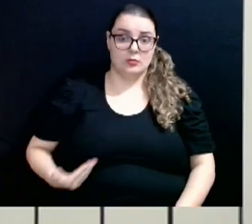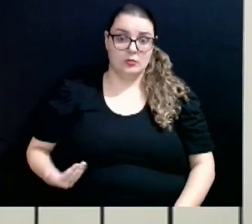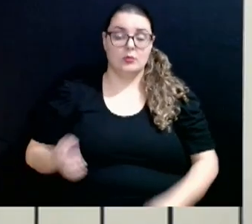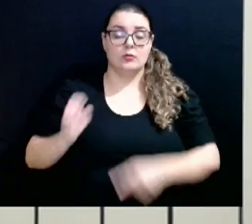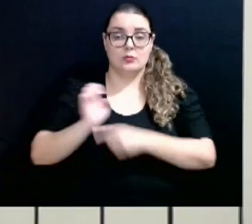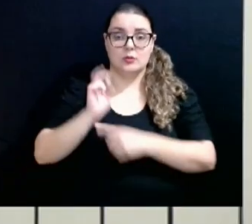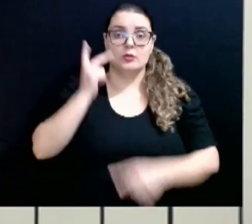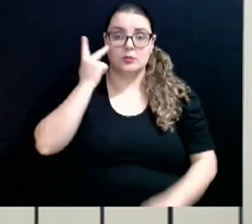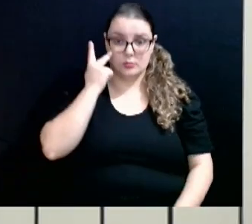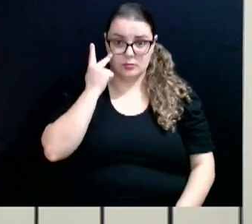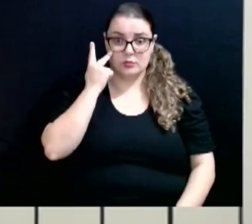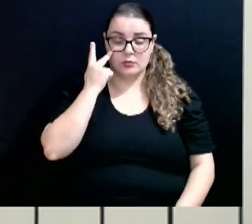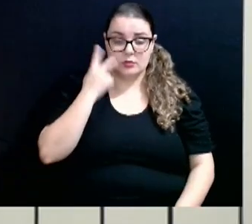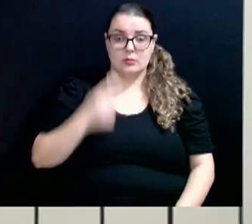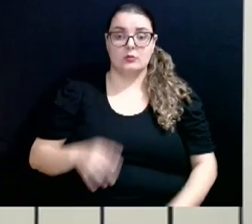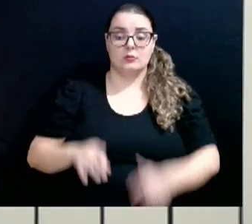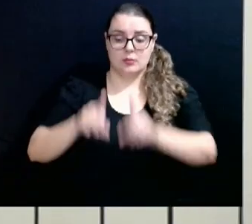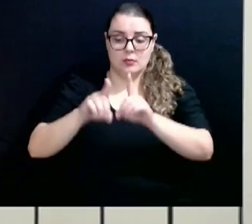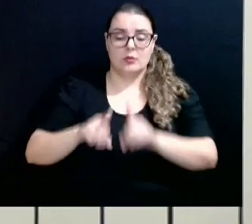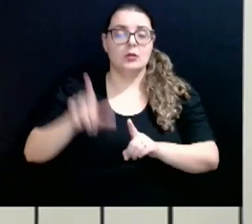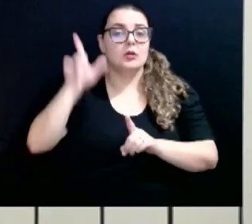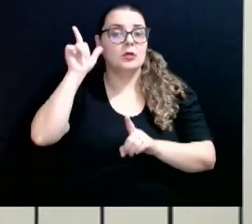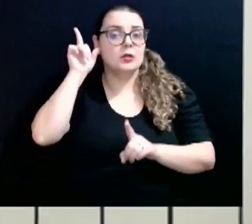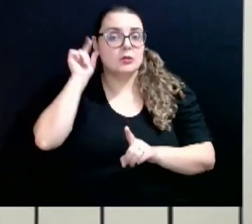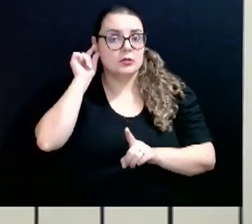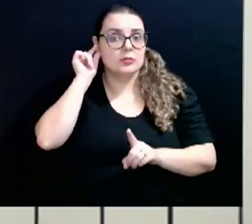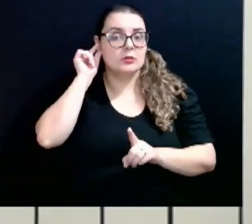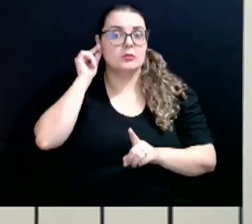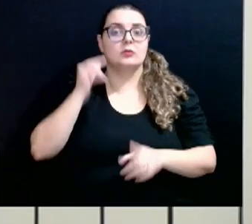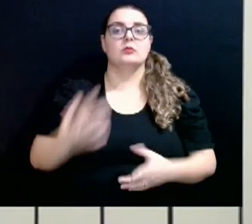que a deficiência auditiva seja